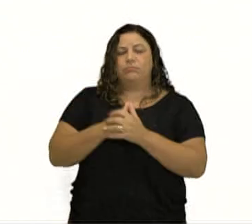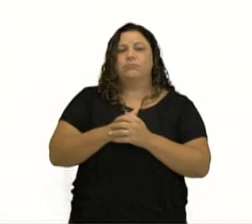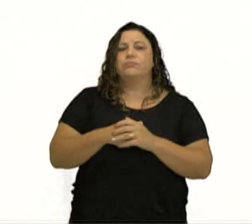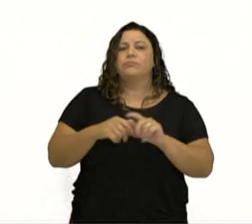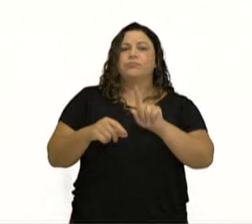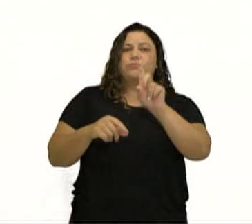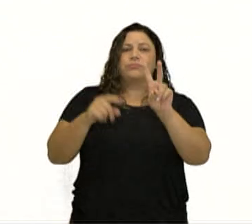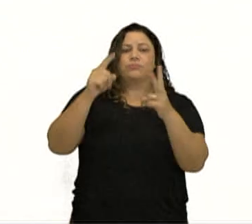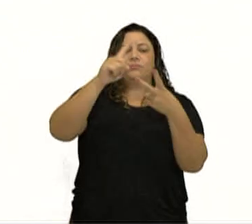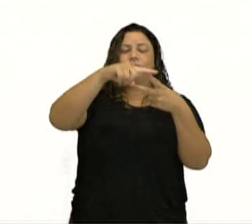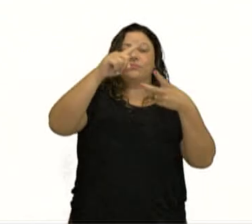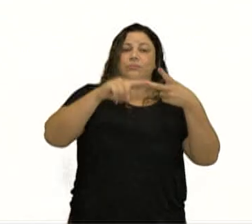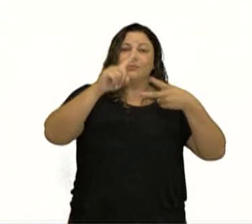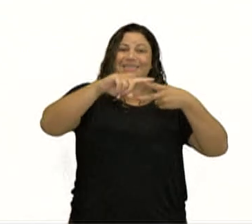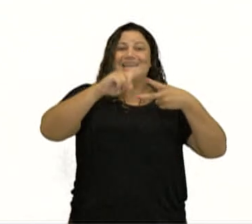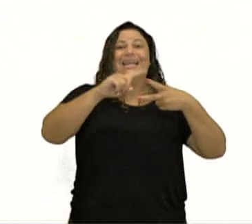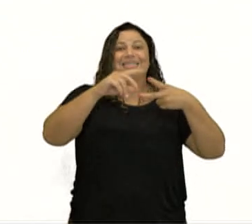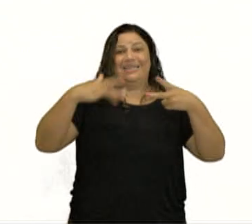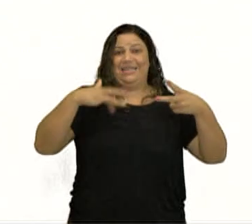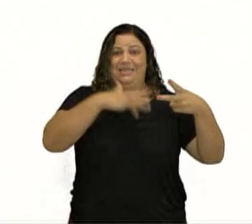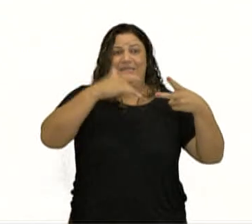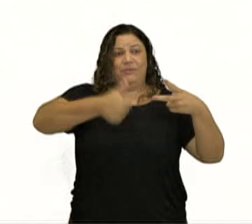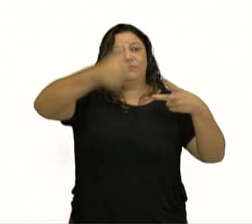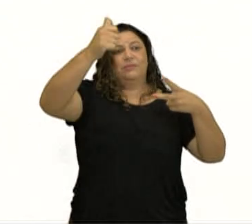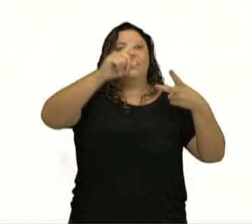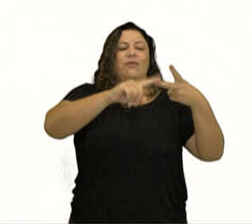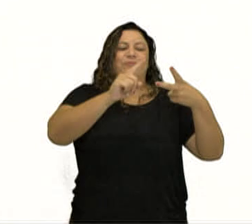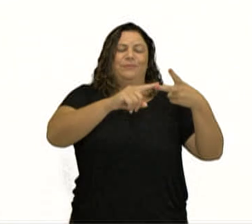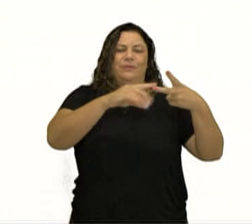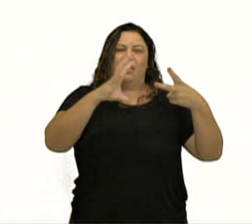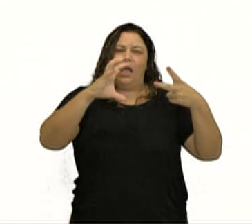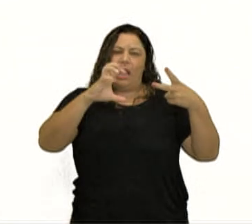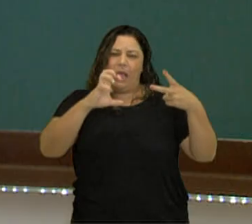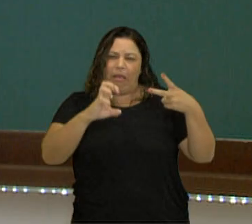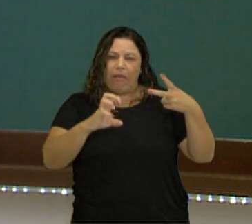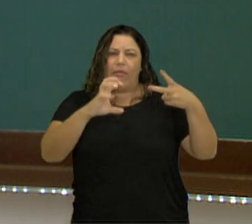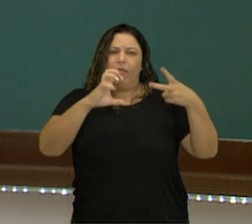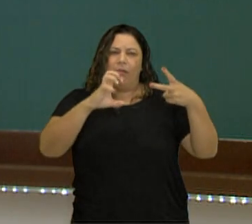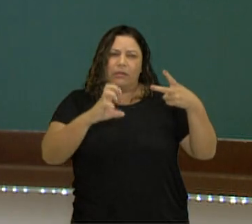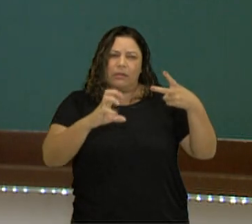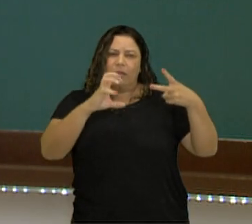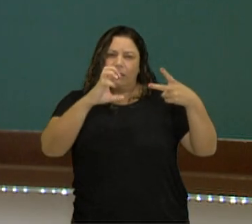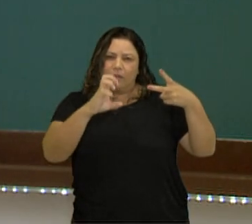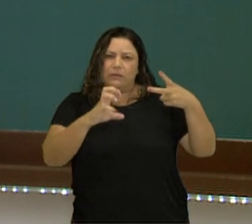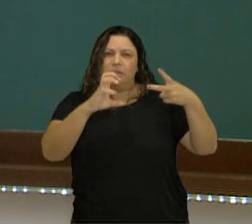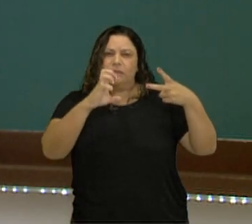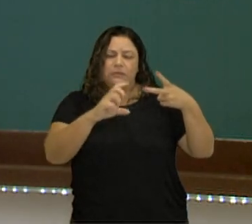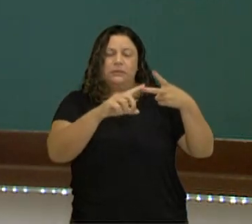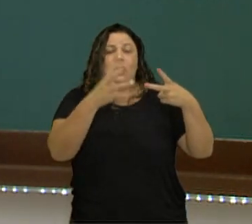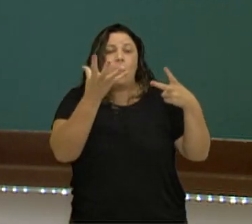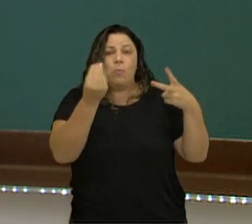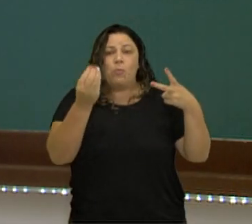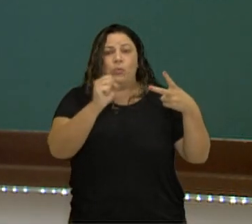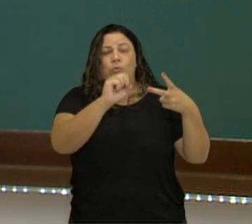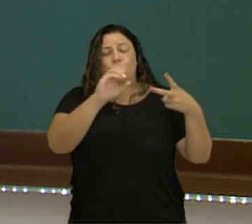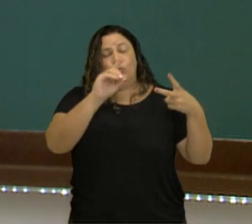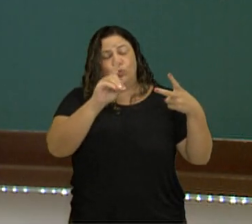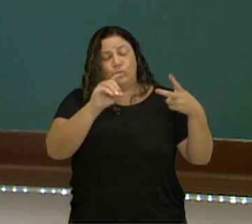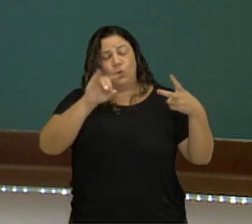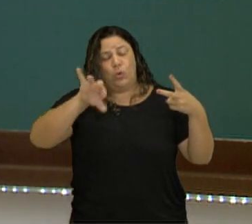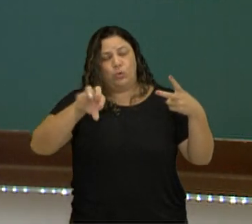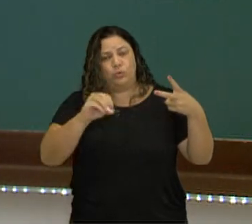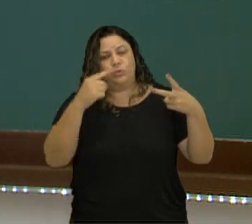e temos aqui o desenho de um rim inflamado, doente, né? Quando tem excesso de sódio, os